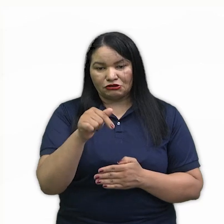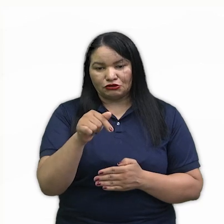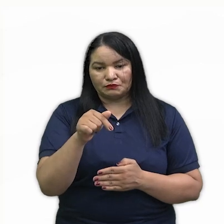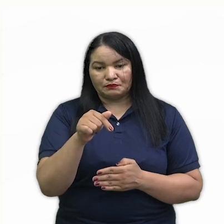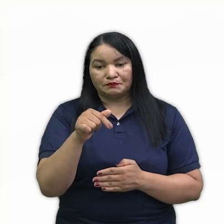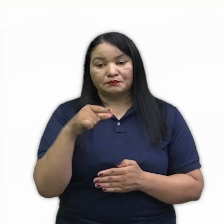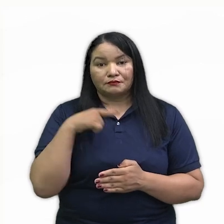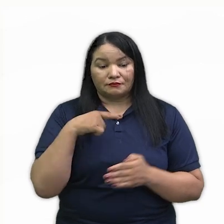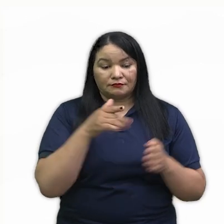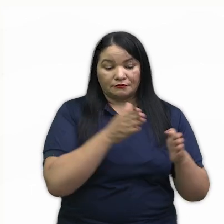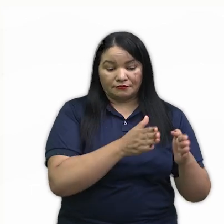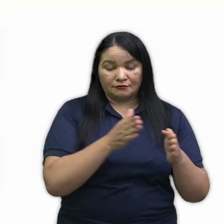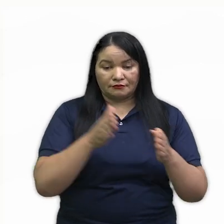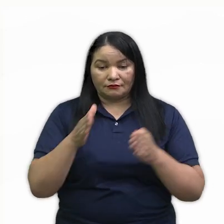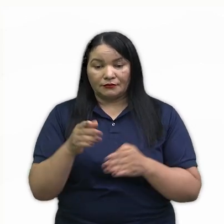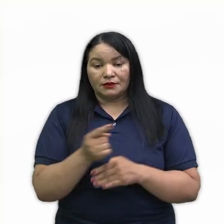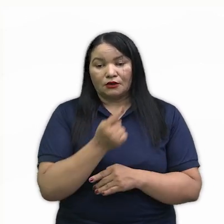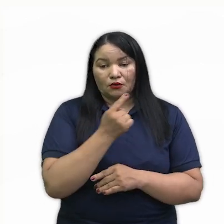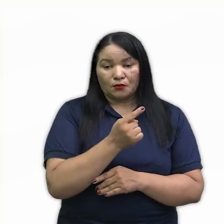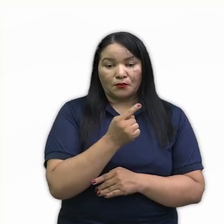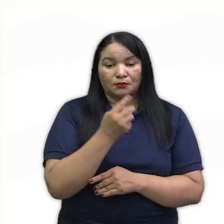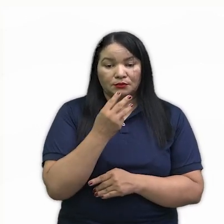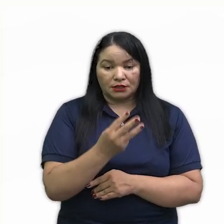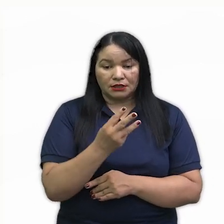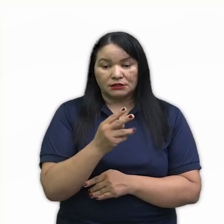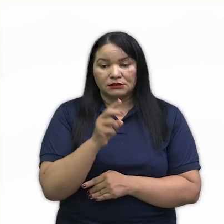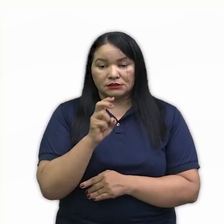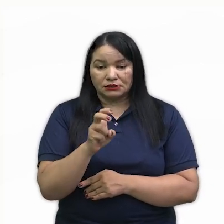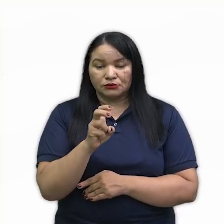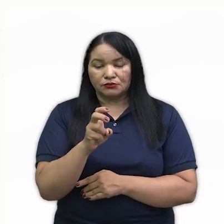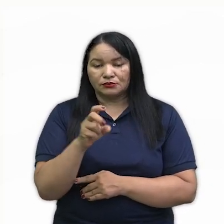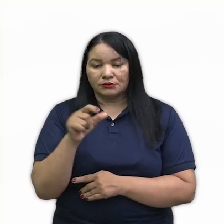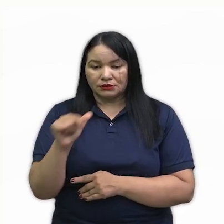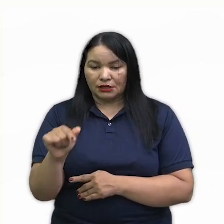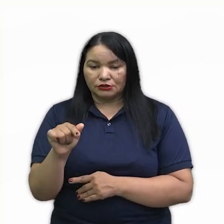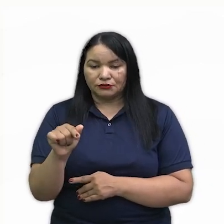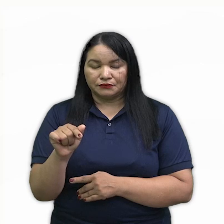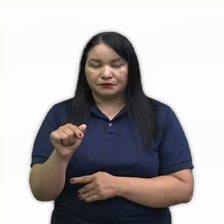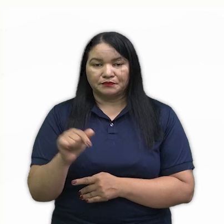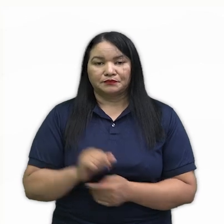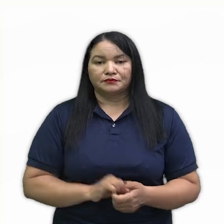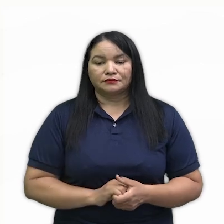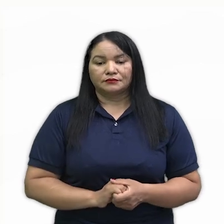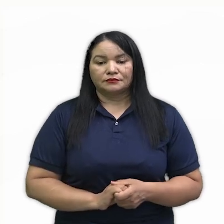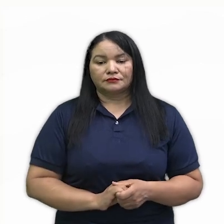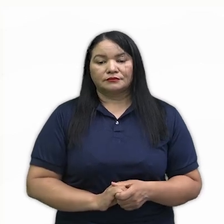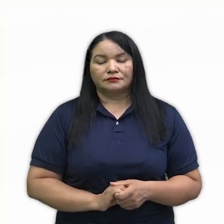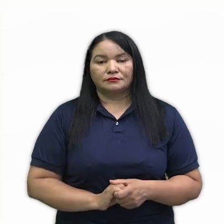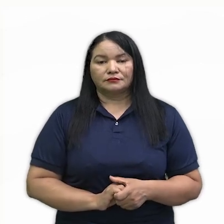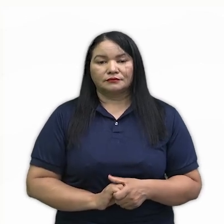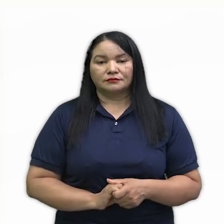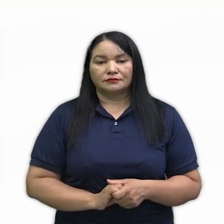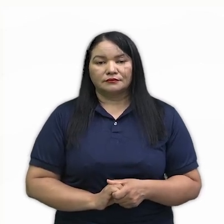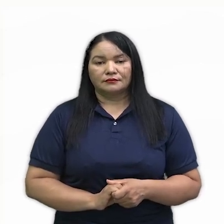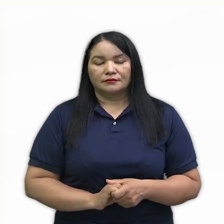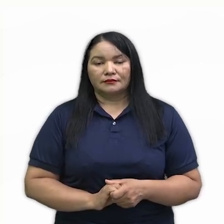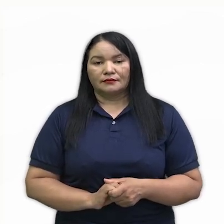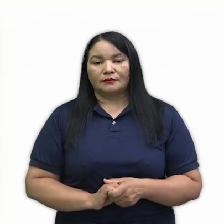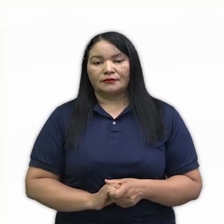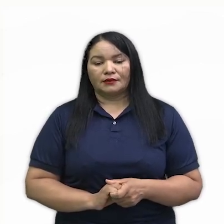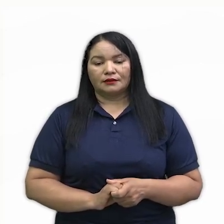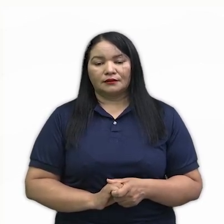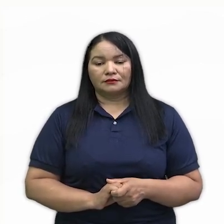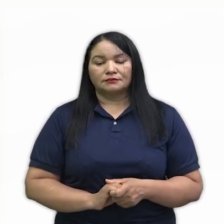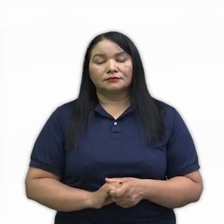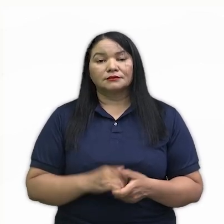uma sequência aqui, ó. 1, 3, 5, 7. Qual é a regra